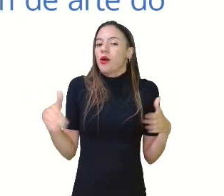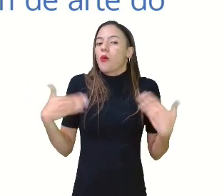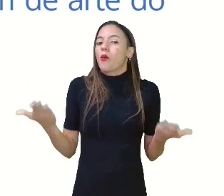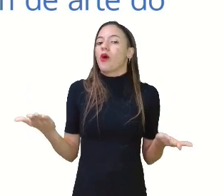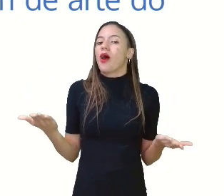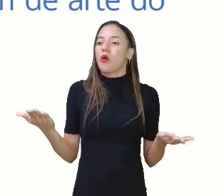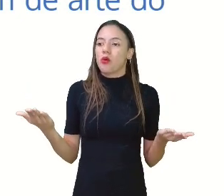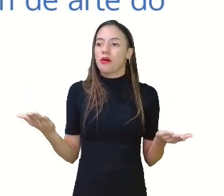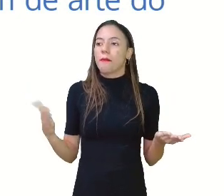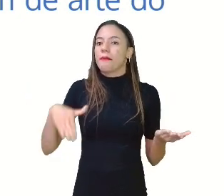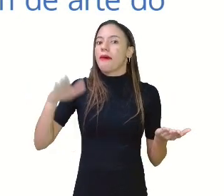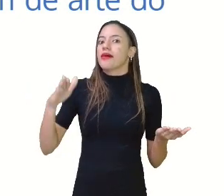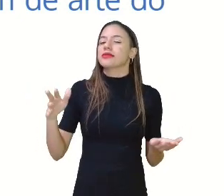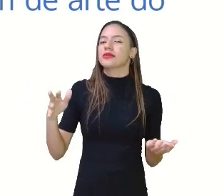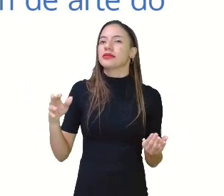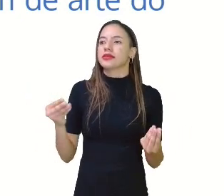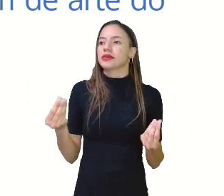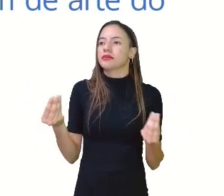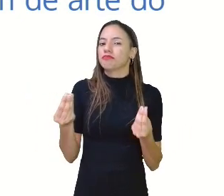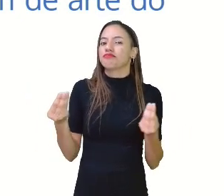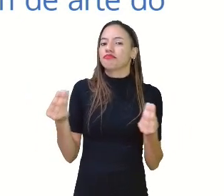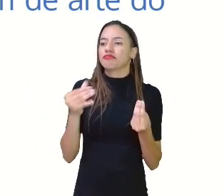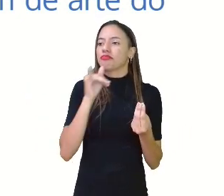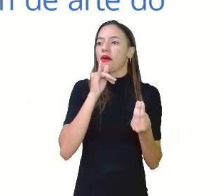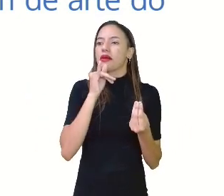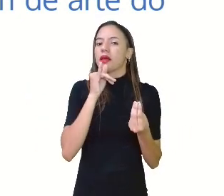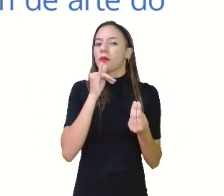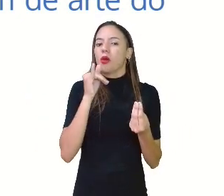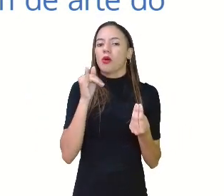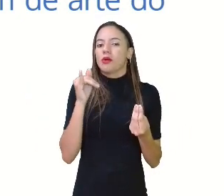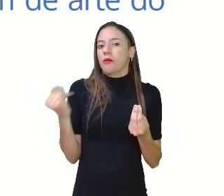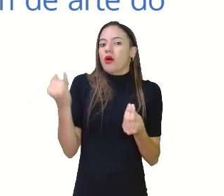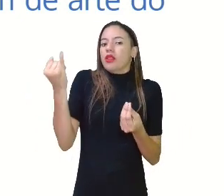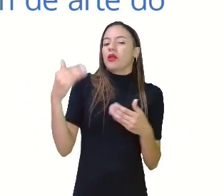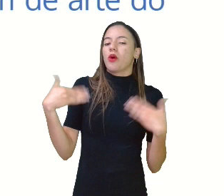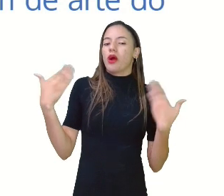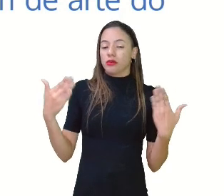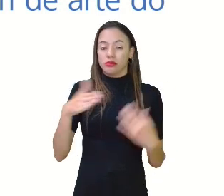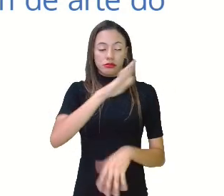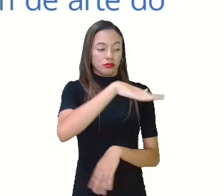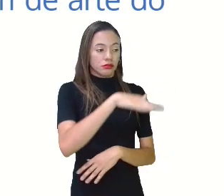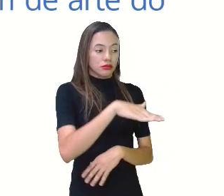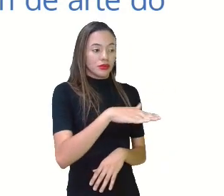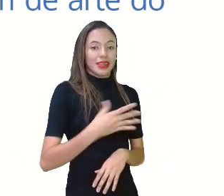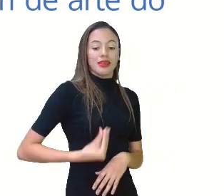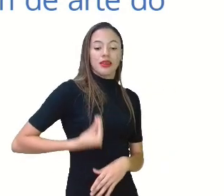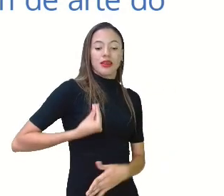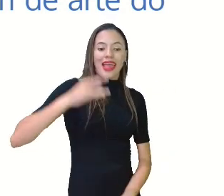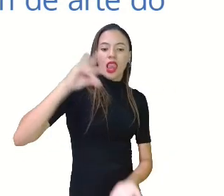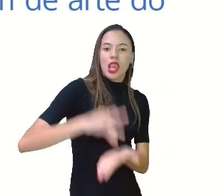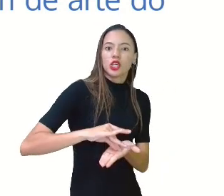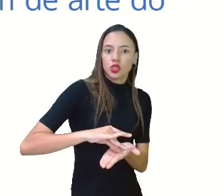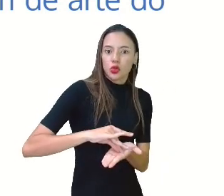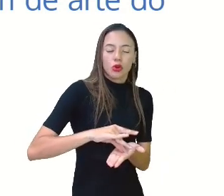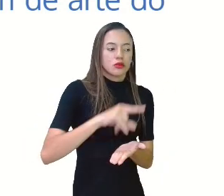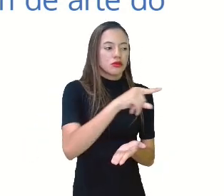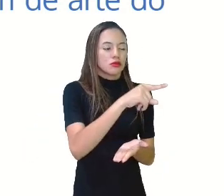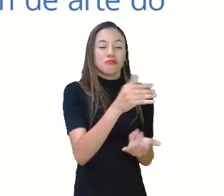Exatamente. O realismo, né? Quanto mais real, mais o homem é